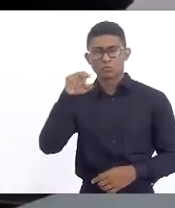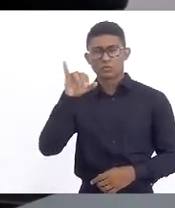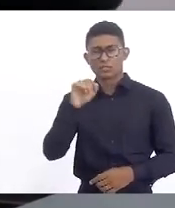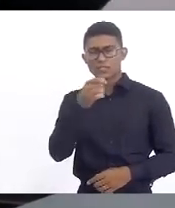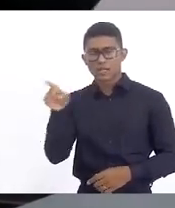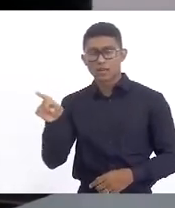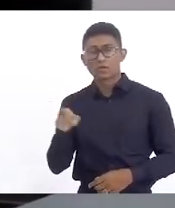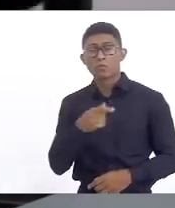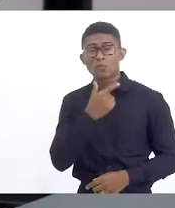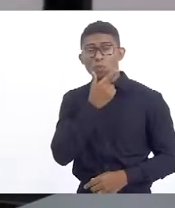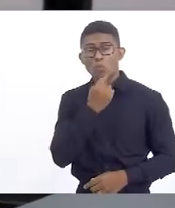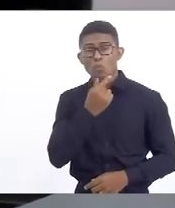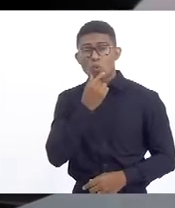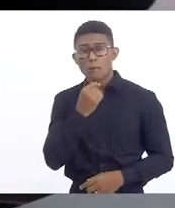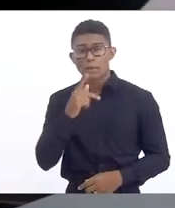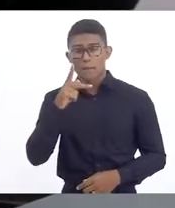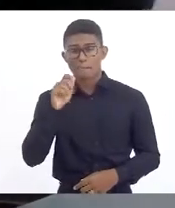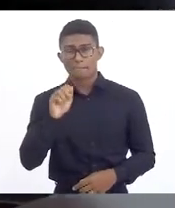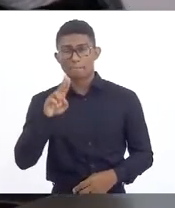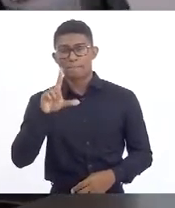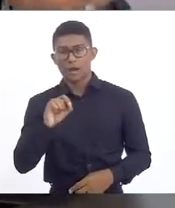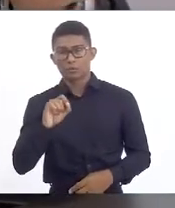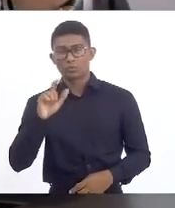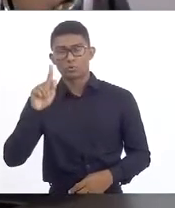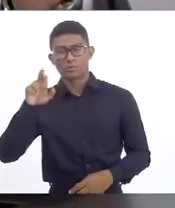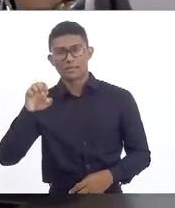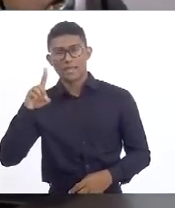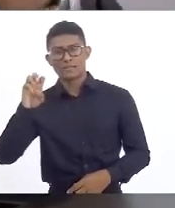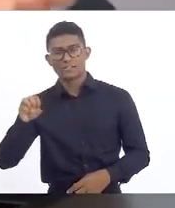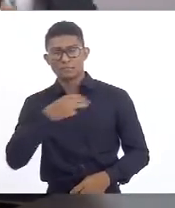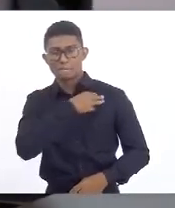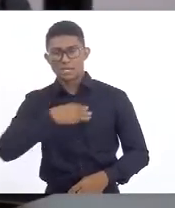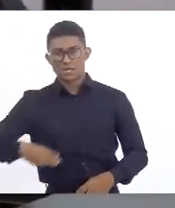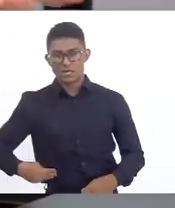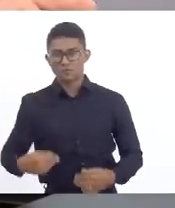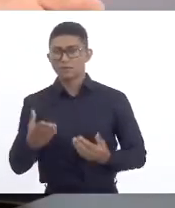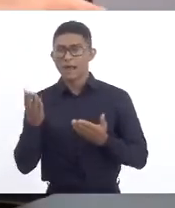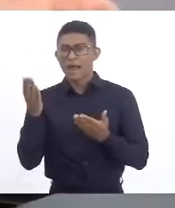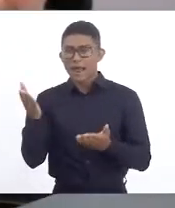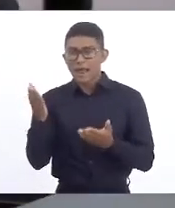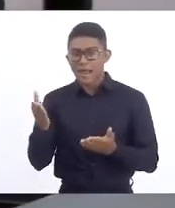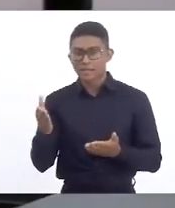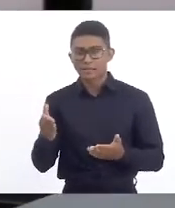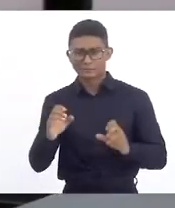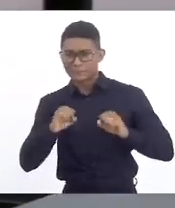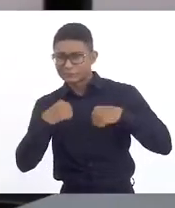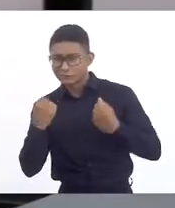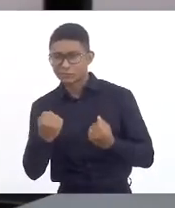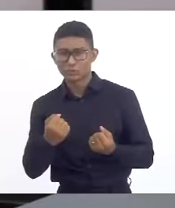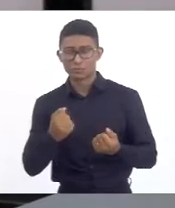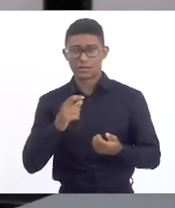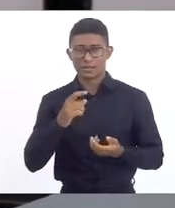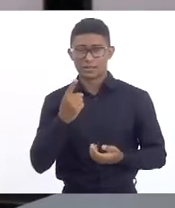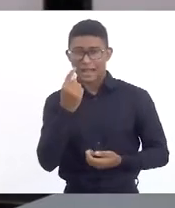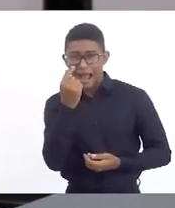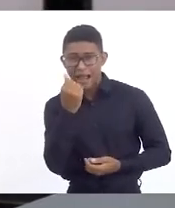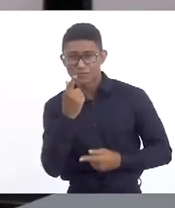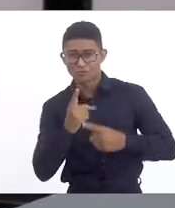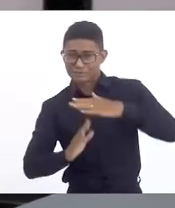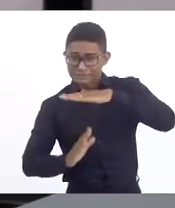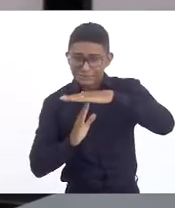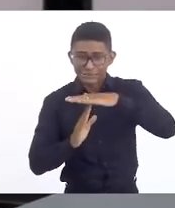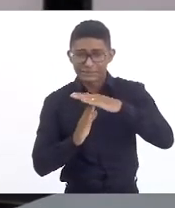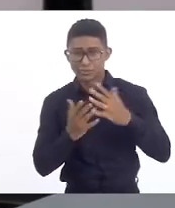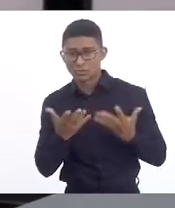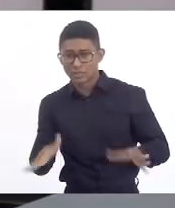Paulo Guedes, está se rebolando para furar o teto de gasto. Né? Então, só que em relação a gente, eles querem impor